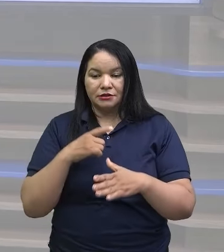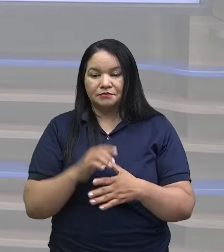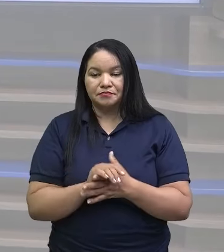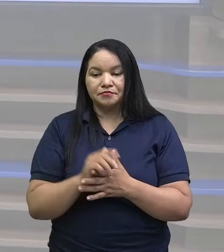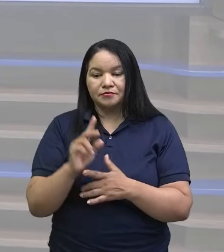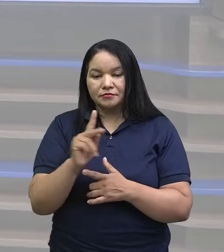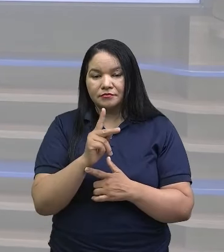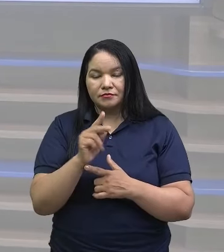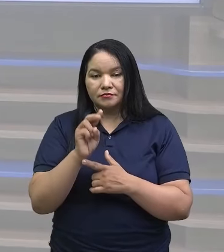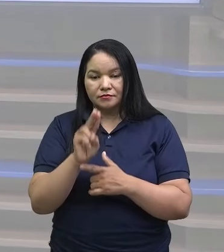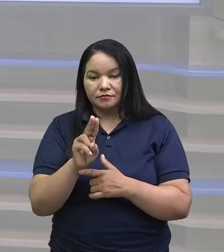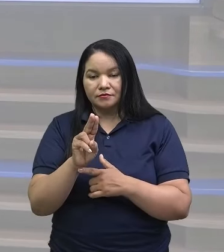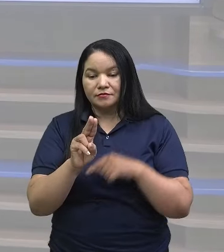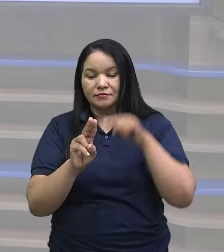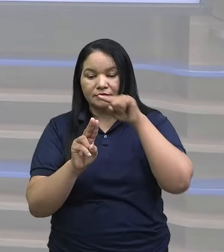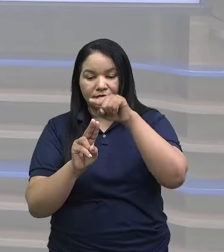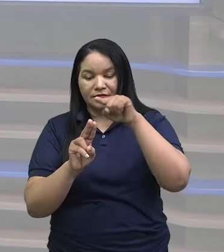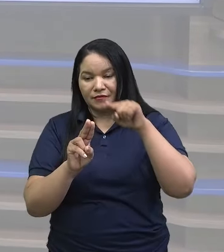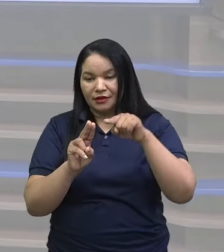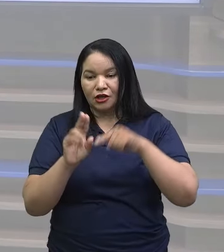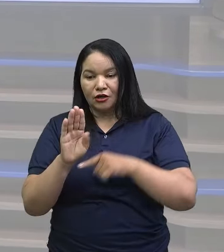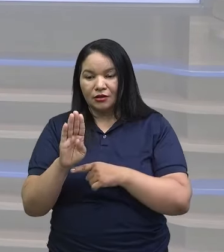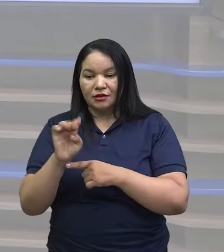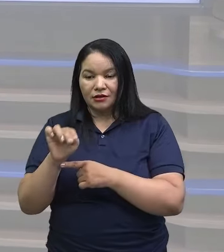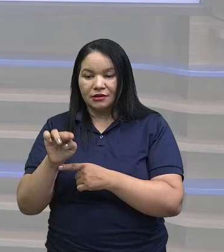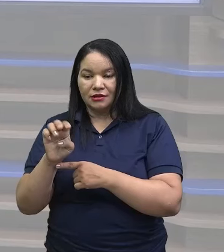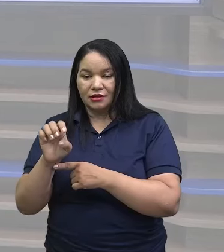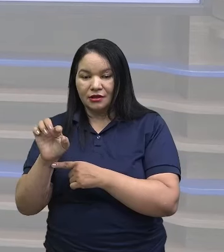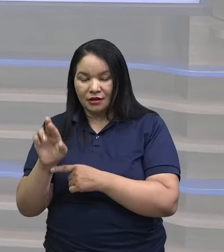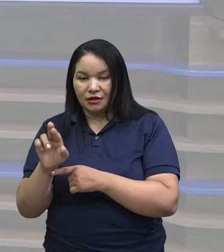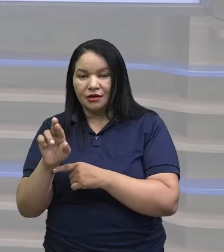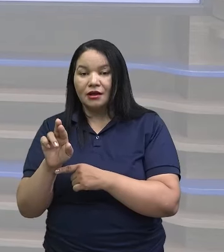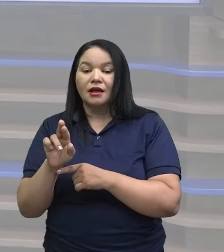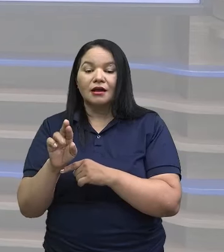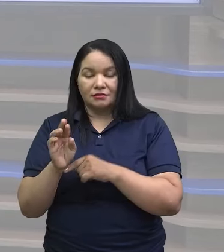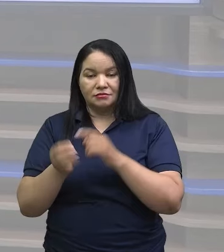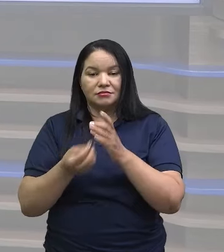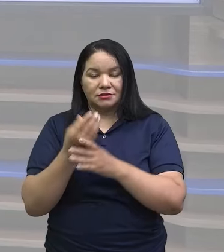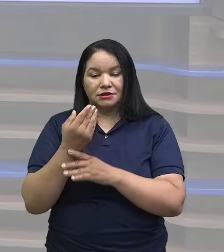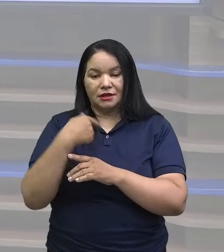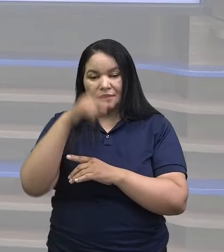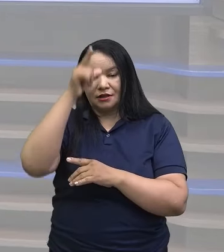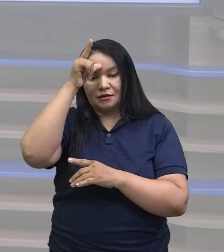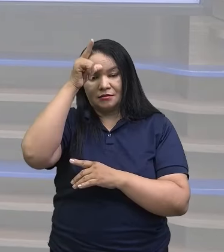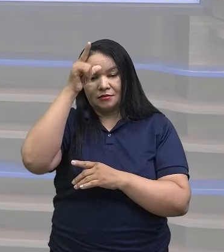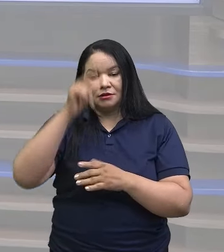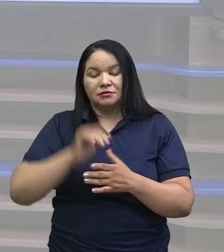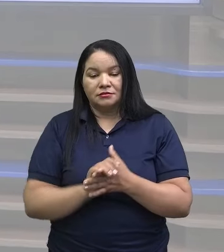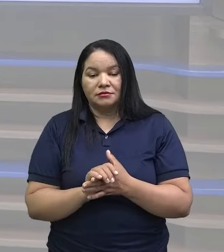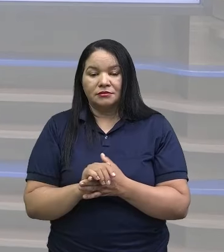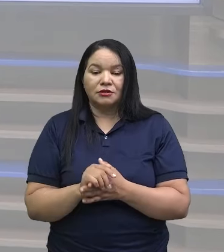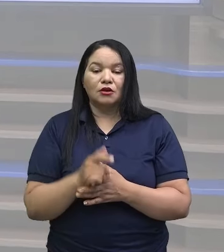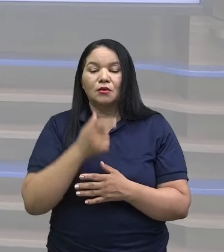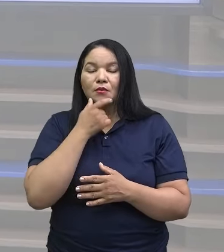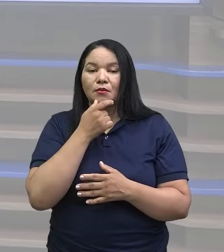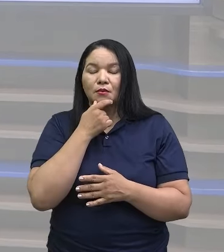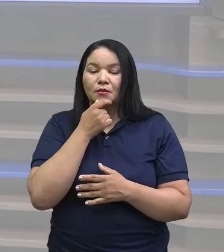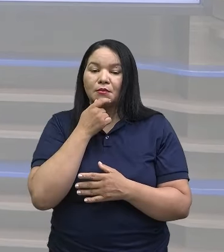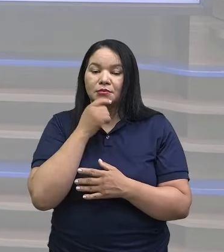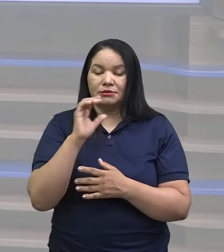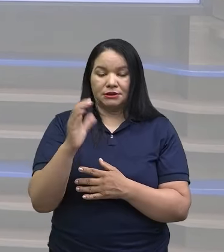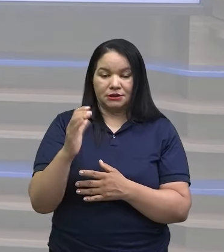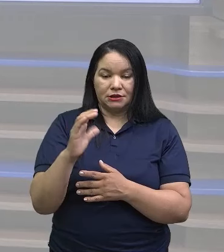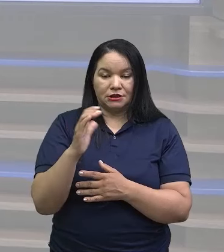De automóvel aqui no Brasil, de origem alemã, inclusive. E Mulleriano foi aí, se eu não me engano, um cientista